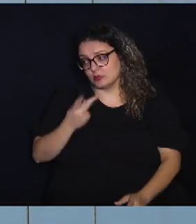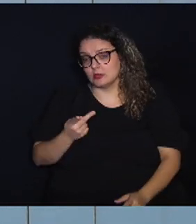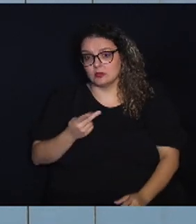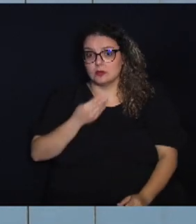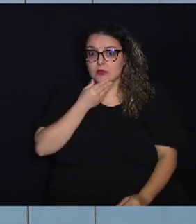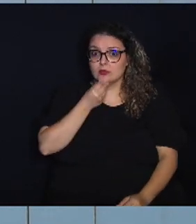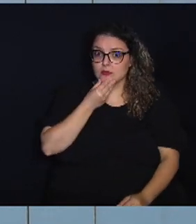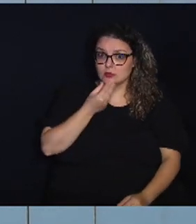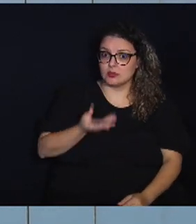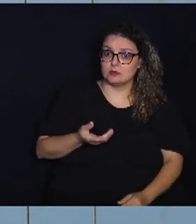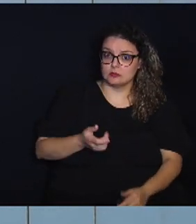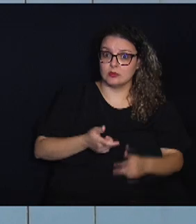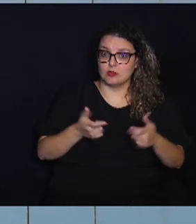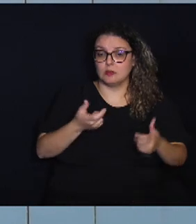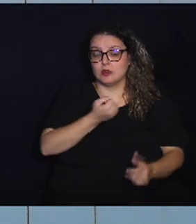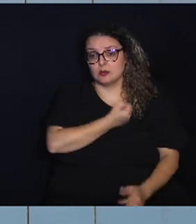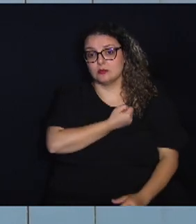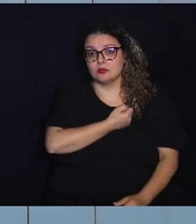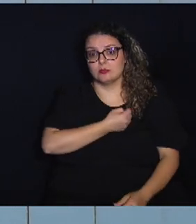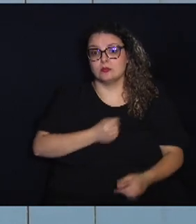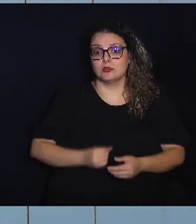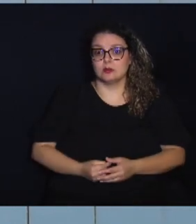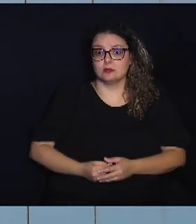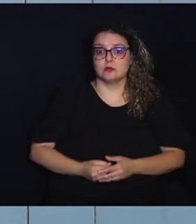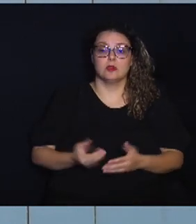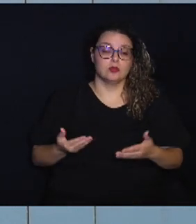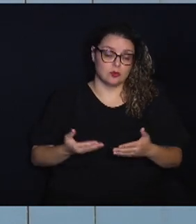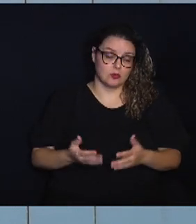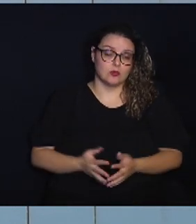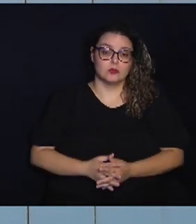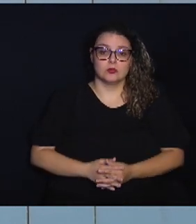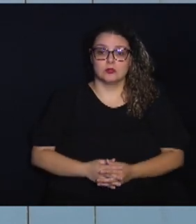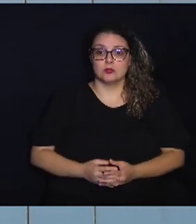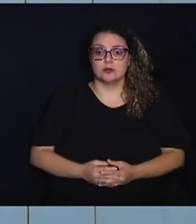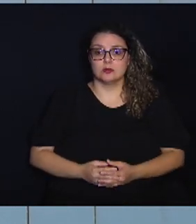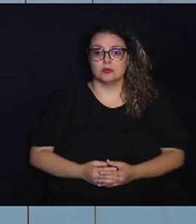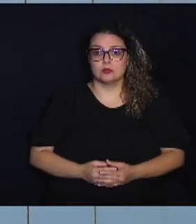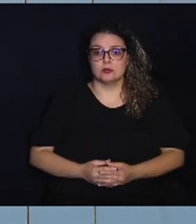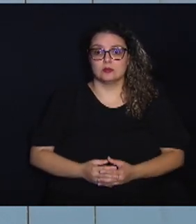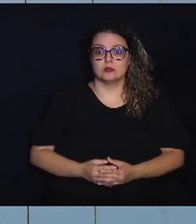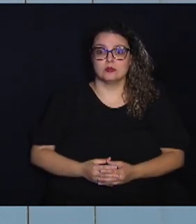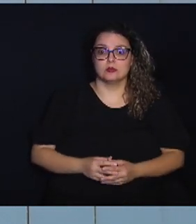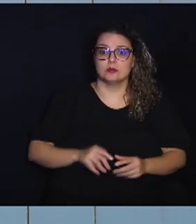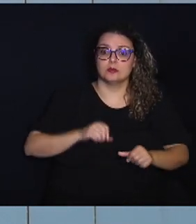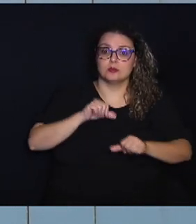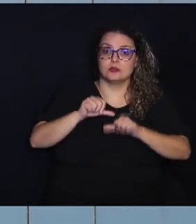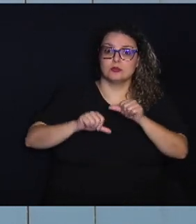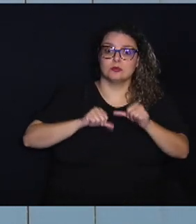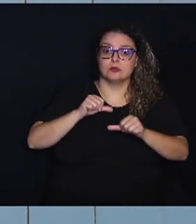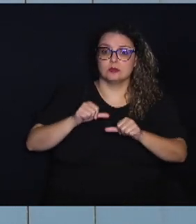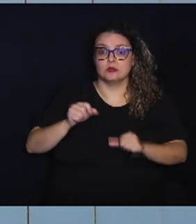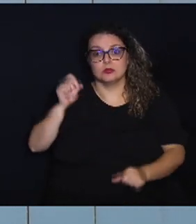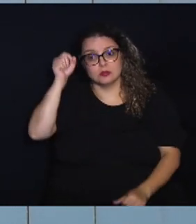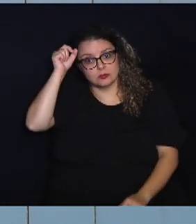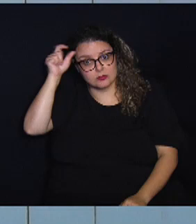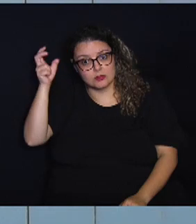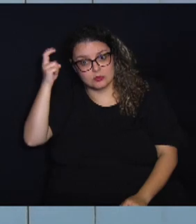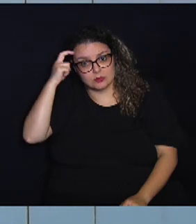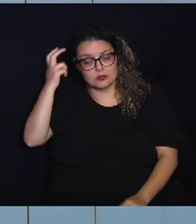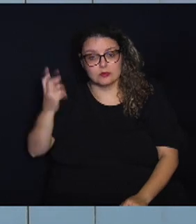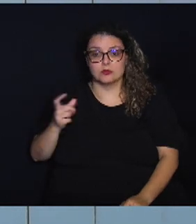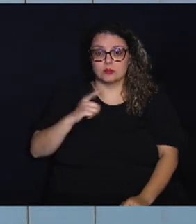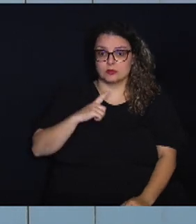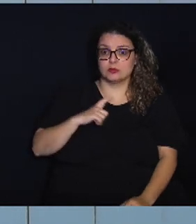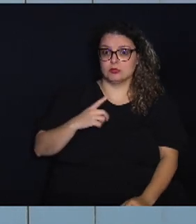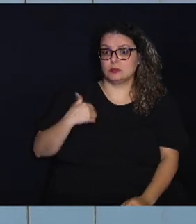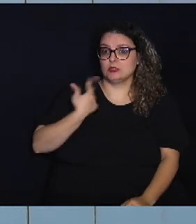eu acho que isso daí também é uma questão hoje de mudanças de culturas que existem no